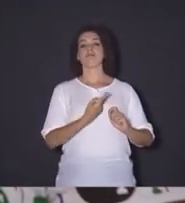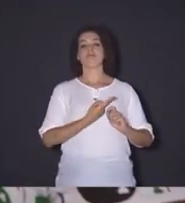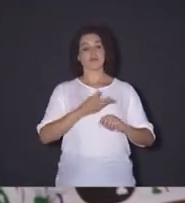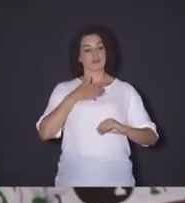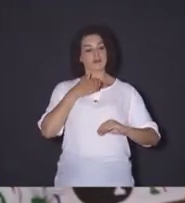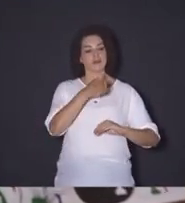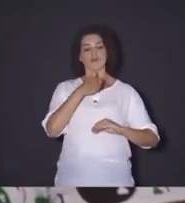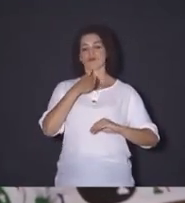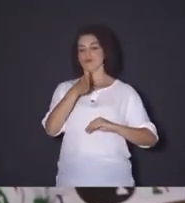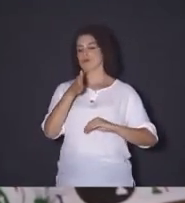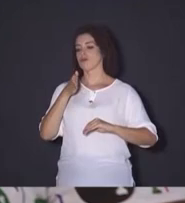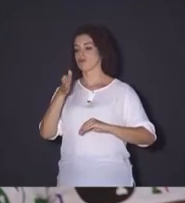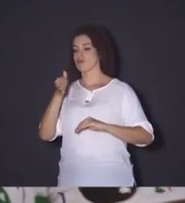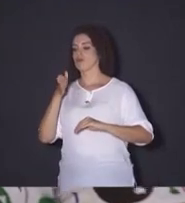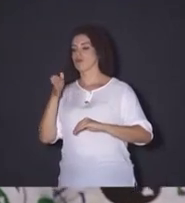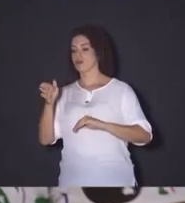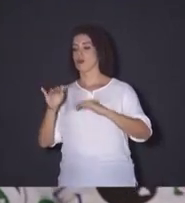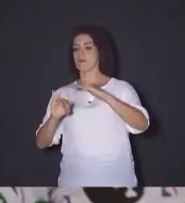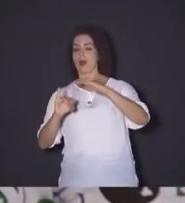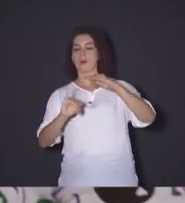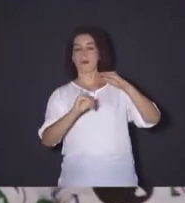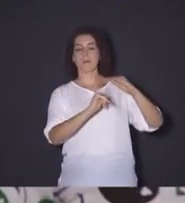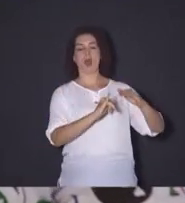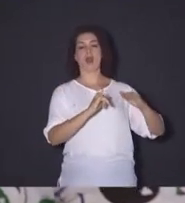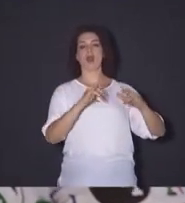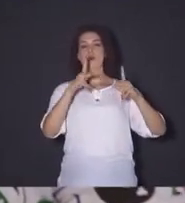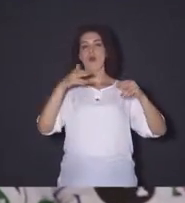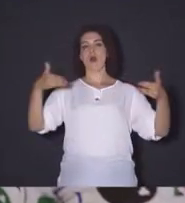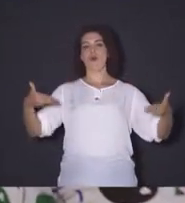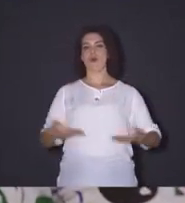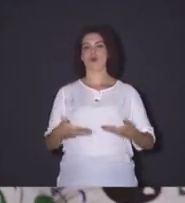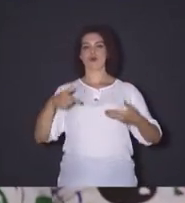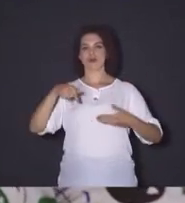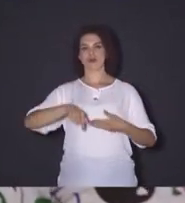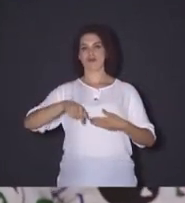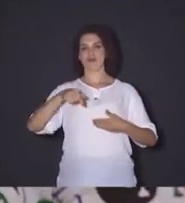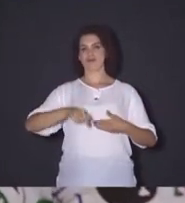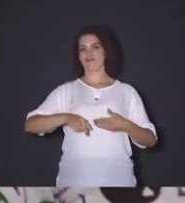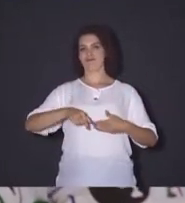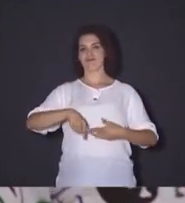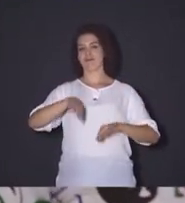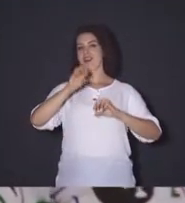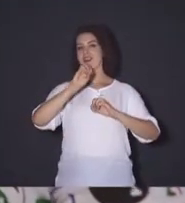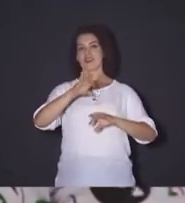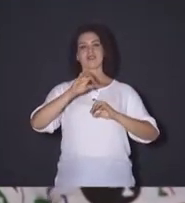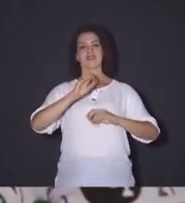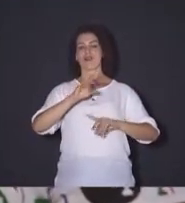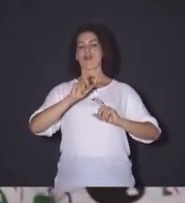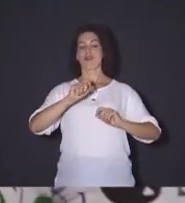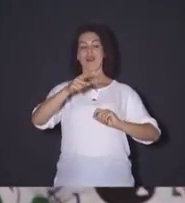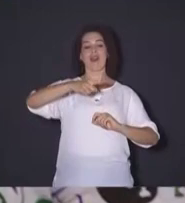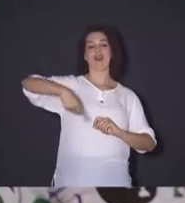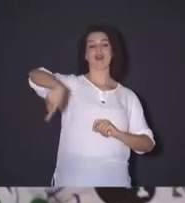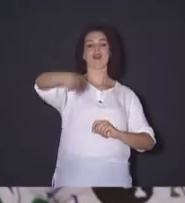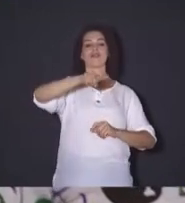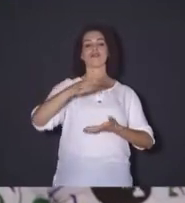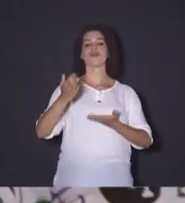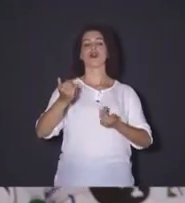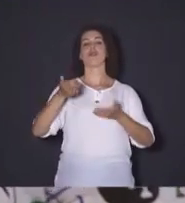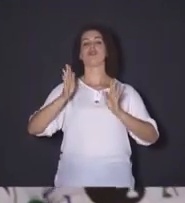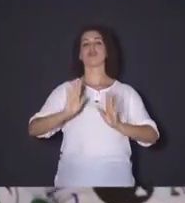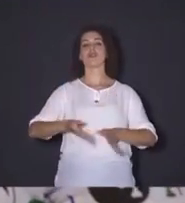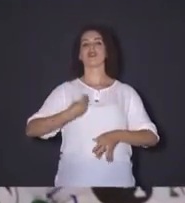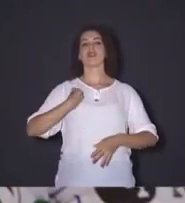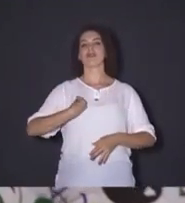lugares em locais instituição como esse que nós estamos aqui hoje para trabalharmos o jovem que já estão aí nesse momento